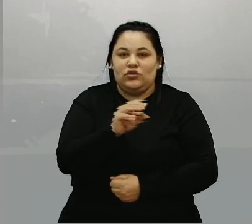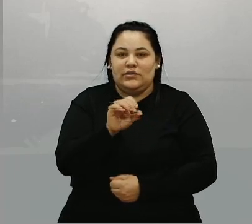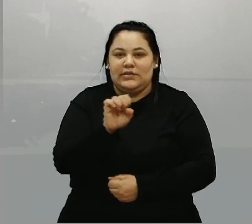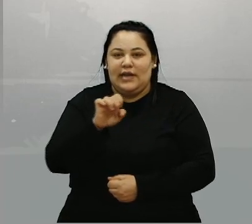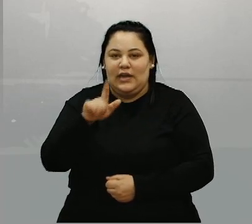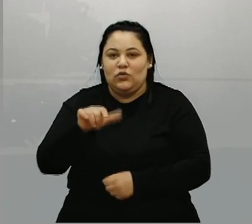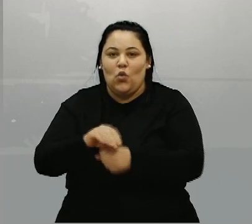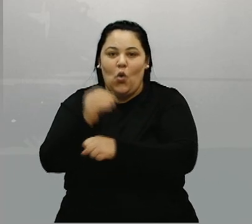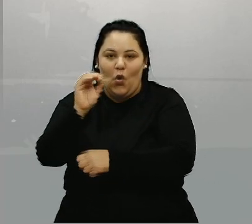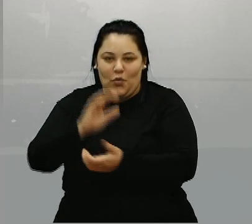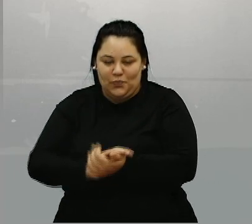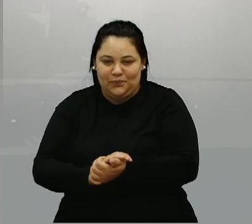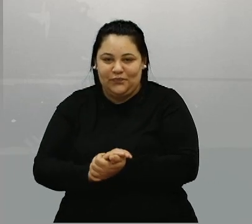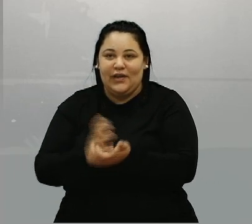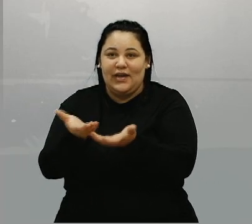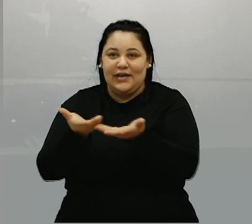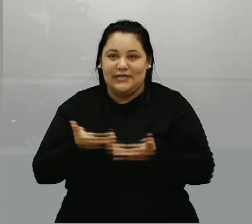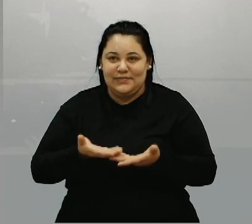Eu recebi